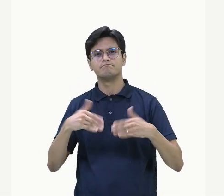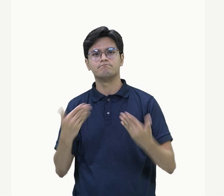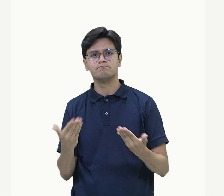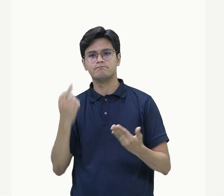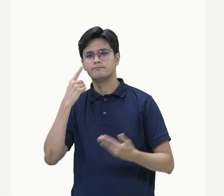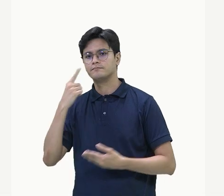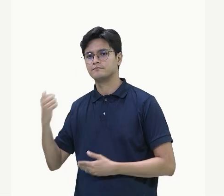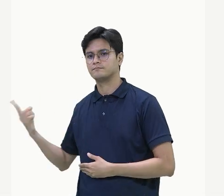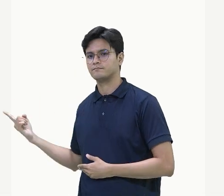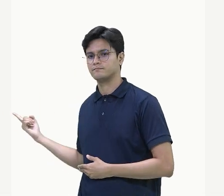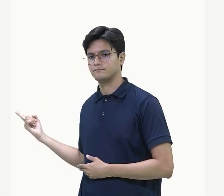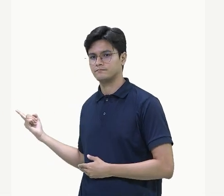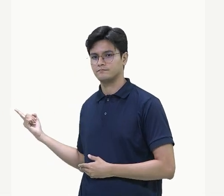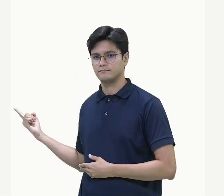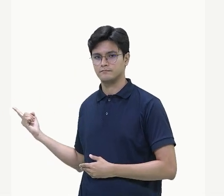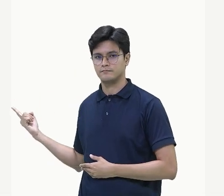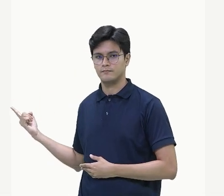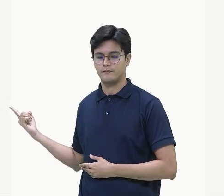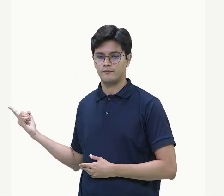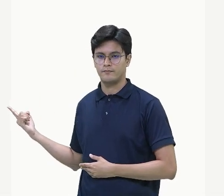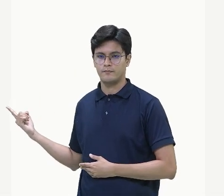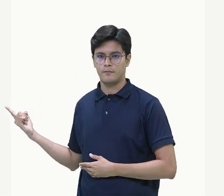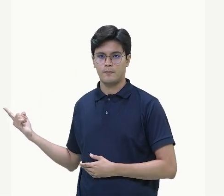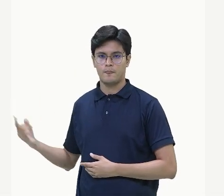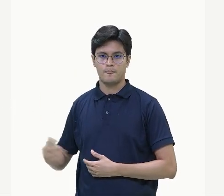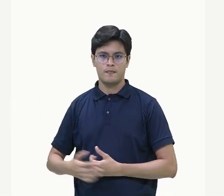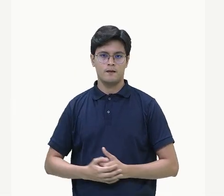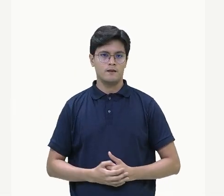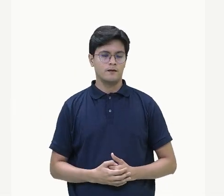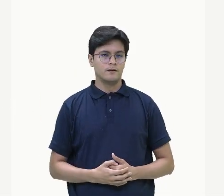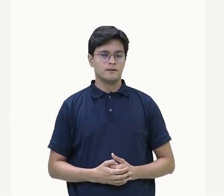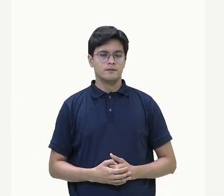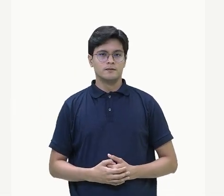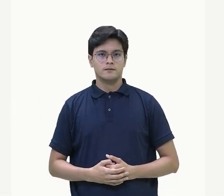quando a gente tem g de f de x?